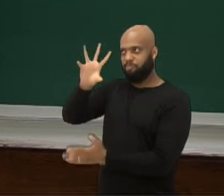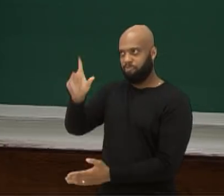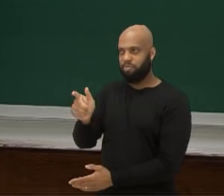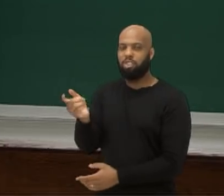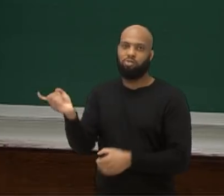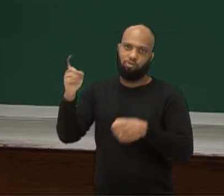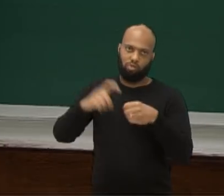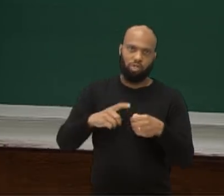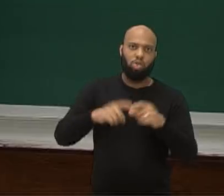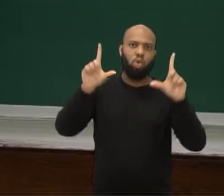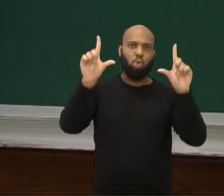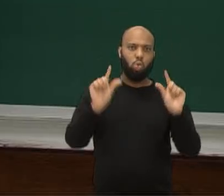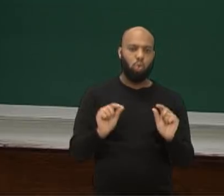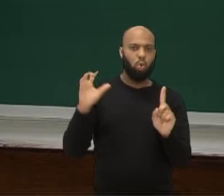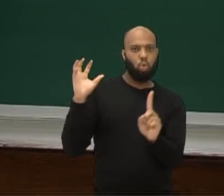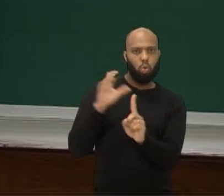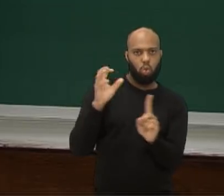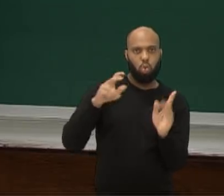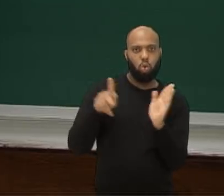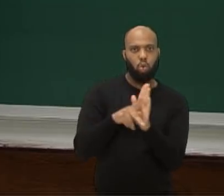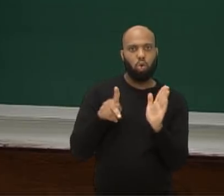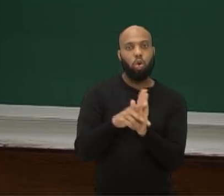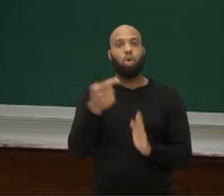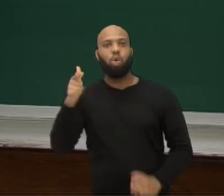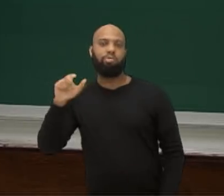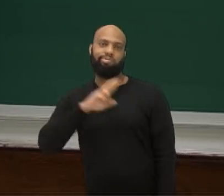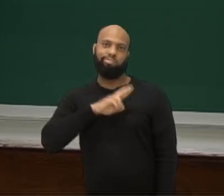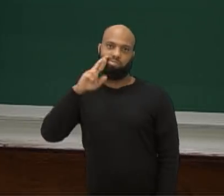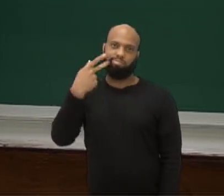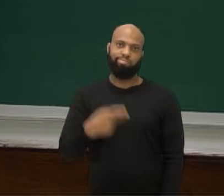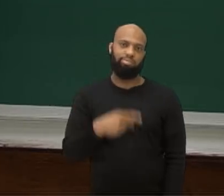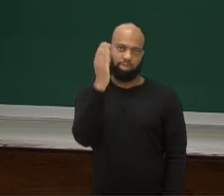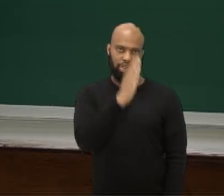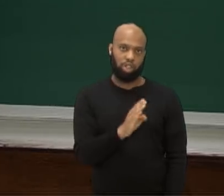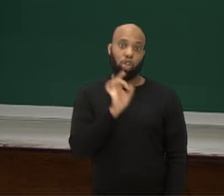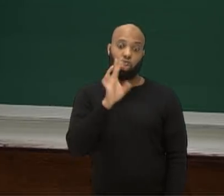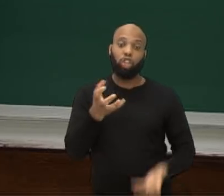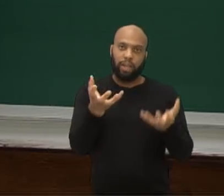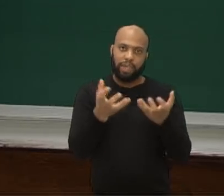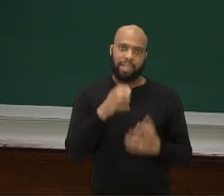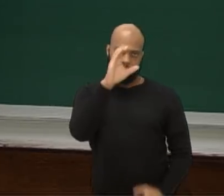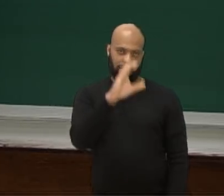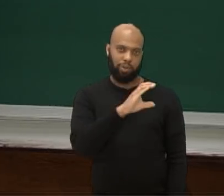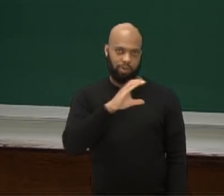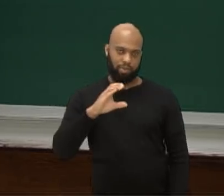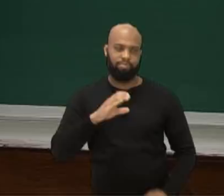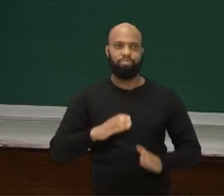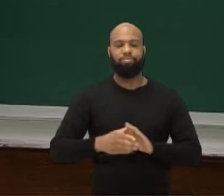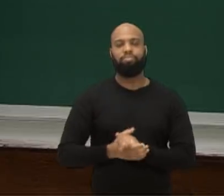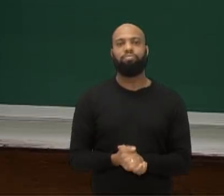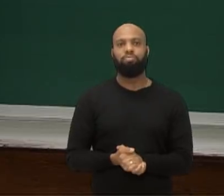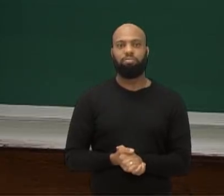digamos, diminuiu a influência de outra religião que não fosse o catolicismo. Vamos em frente?